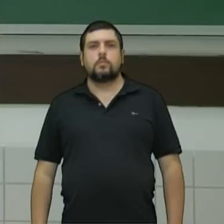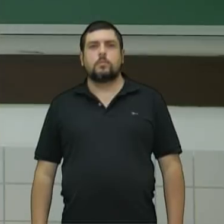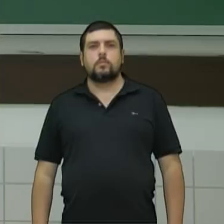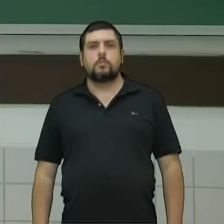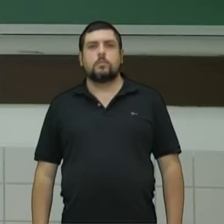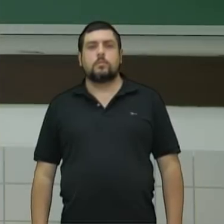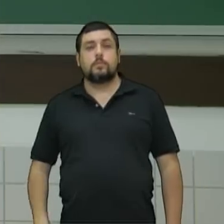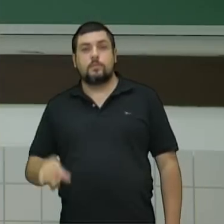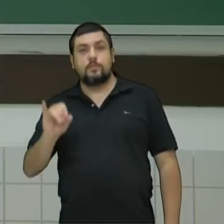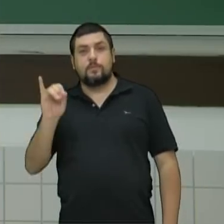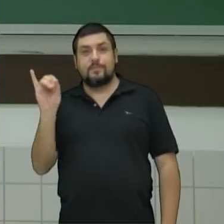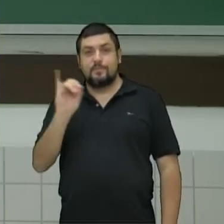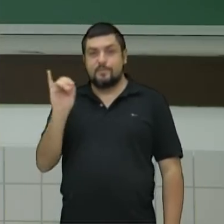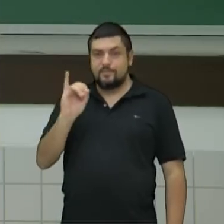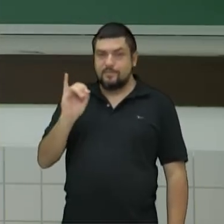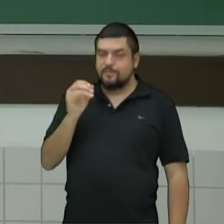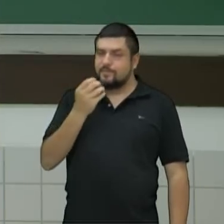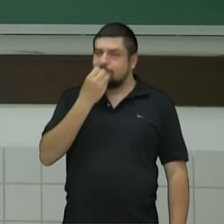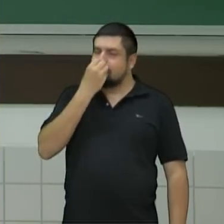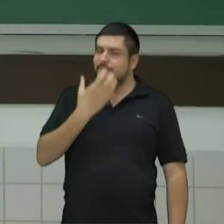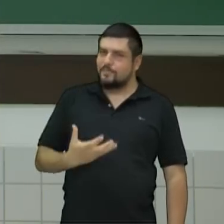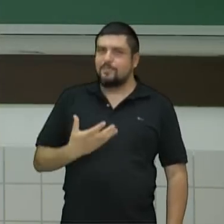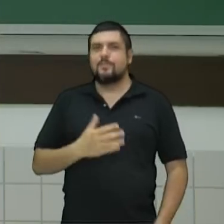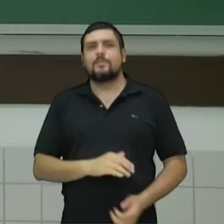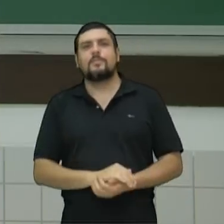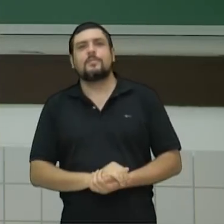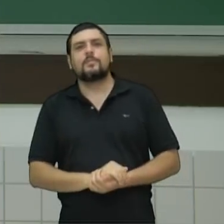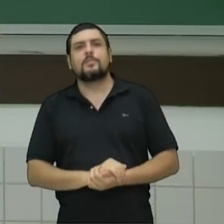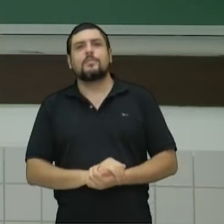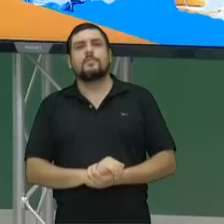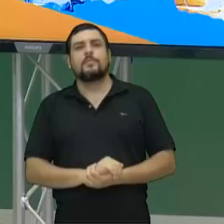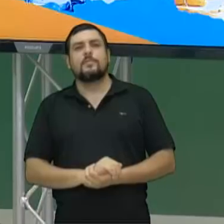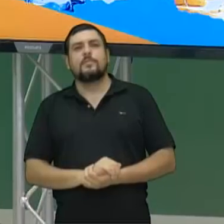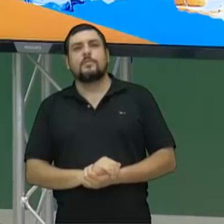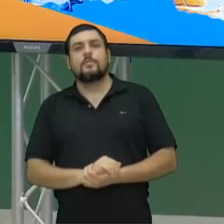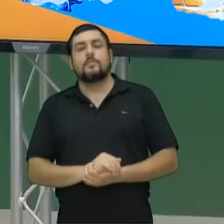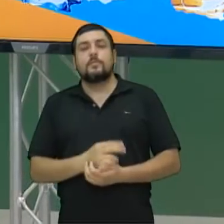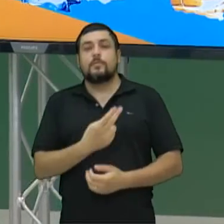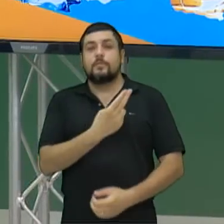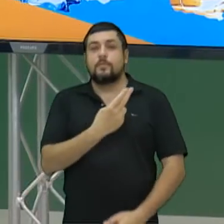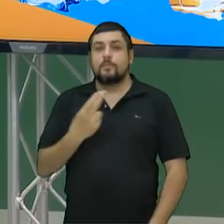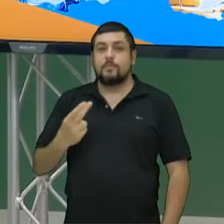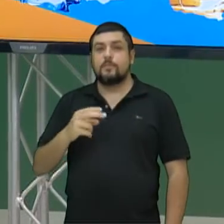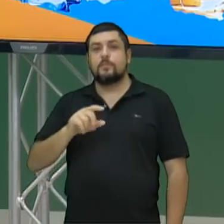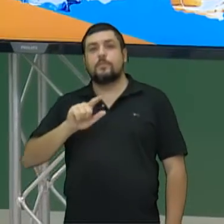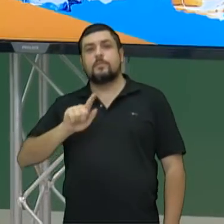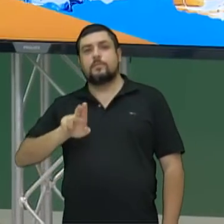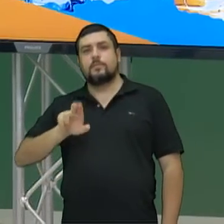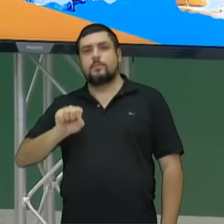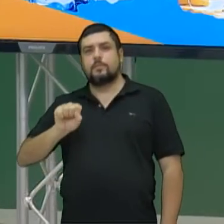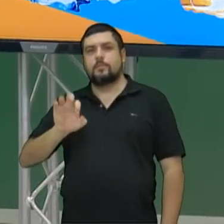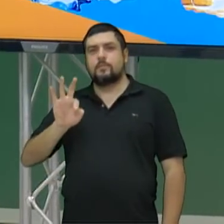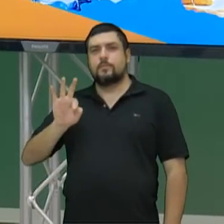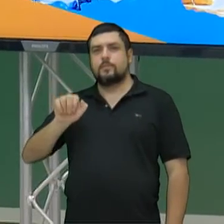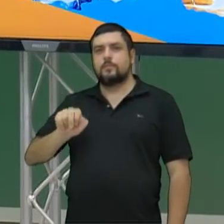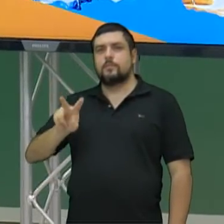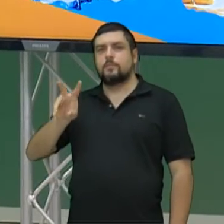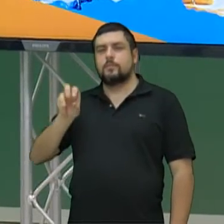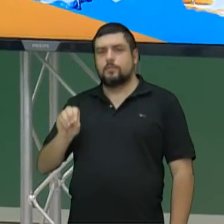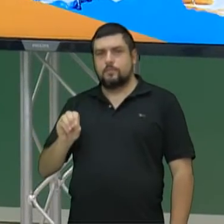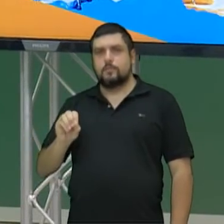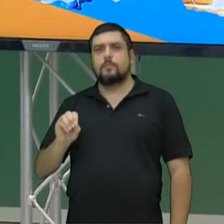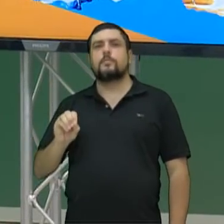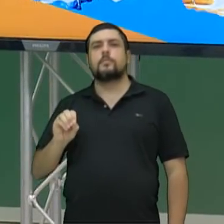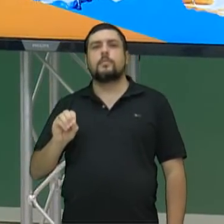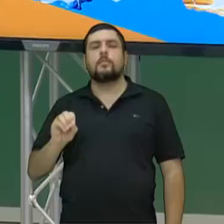E aí, pessoal? Tranquilinho com vocês? Quem está falando aqui com vocês é o professor Gustavo Treverancel Muraschi e hoje